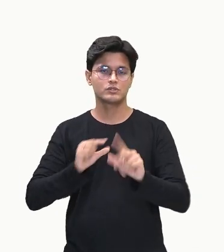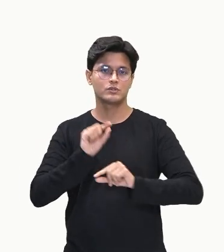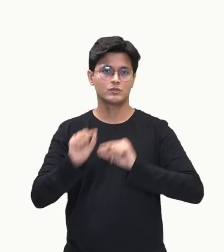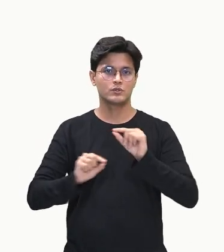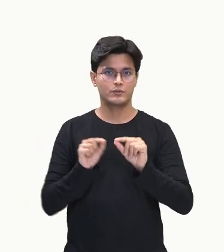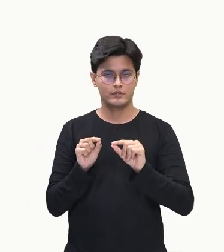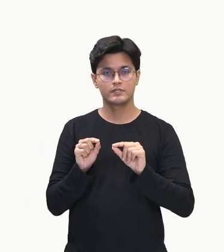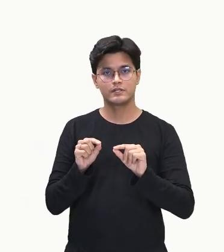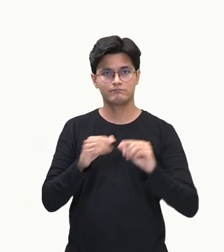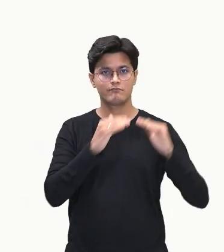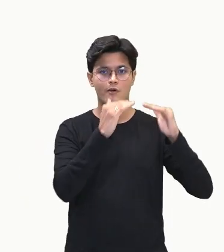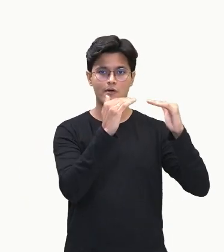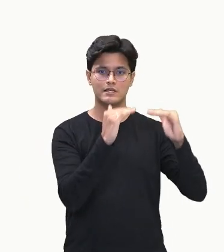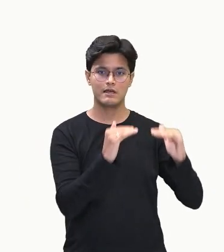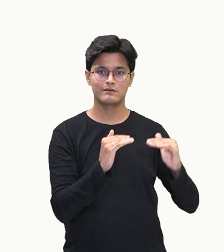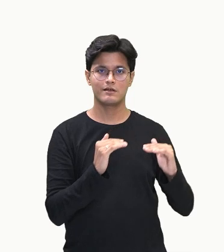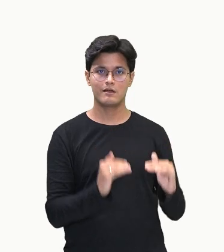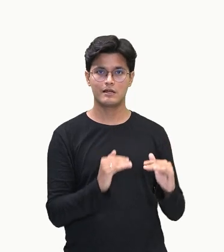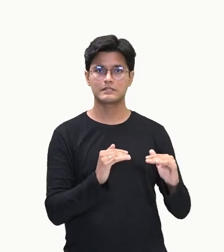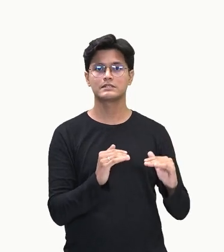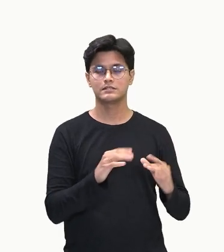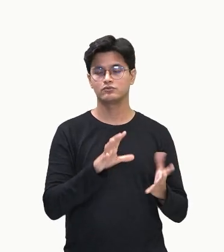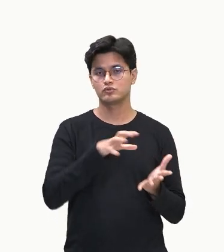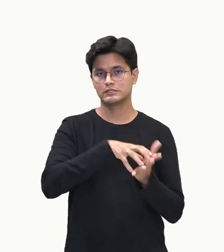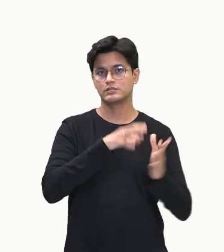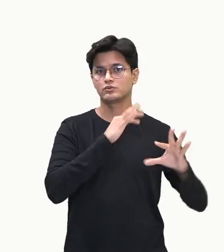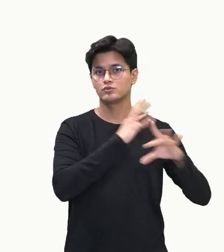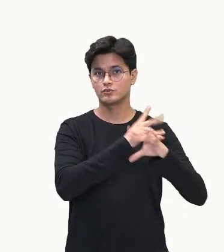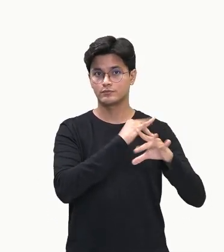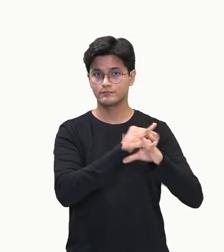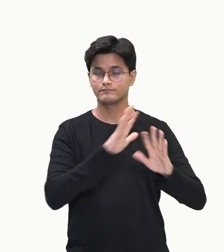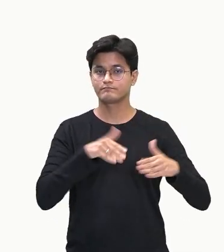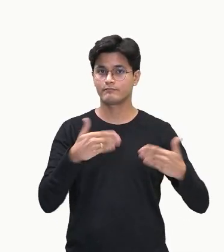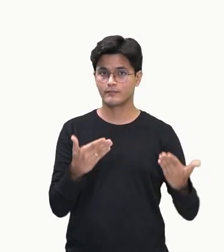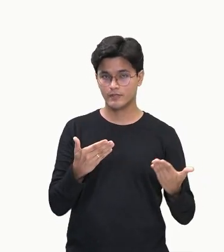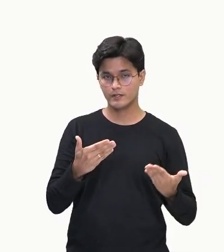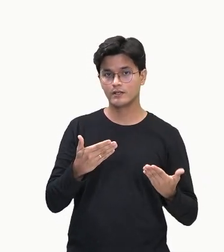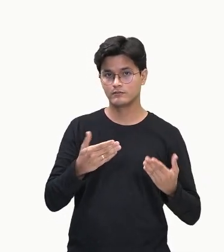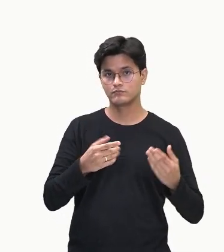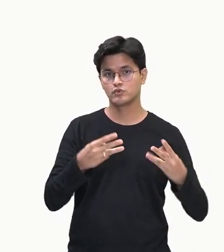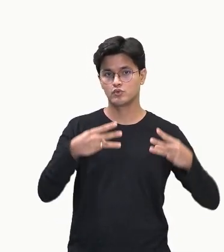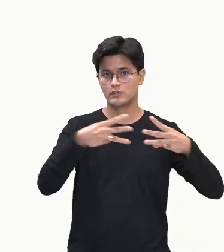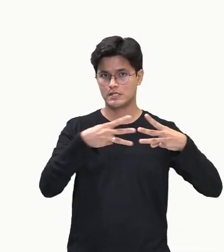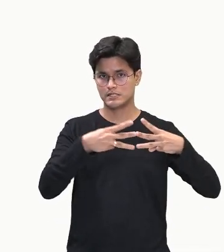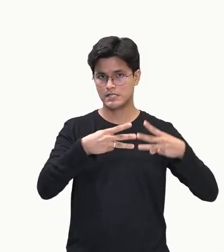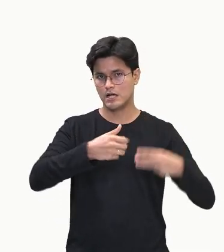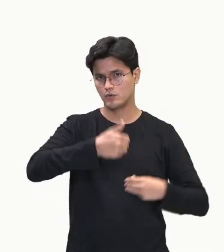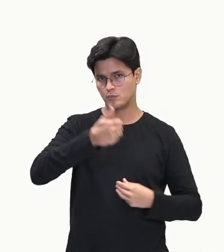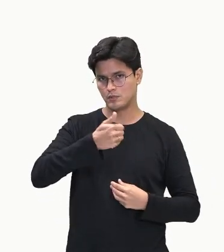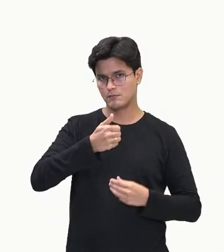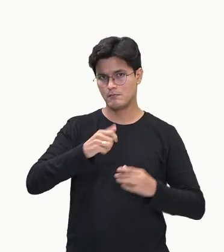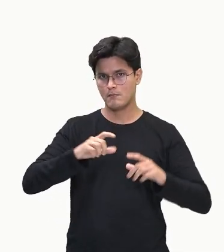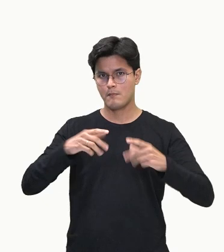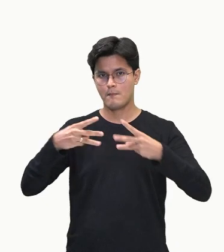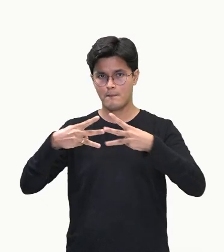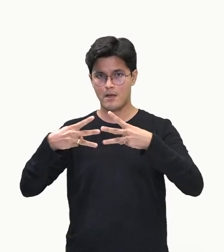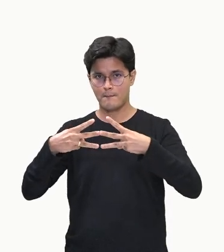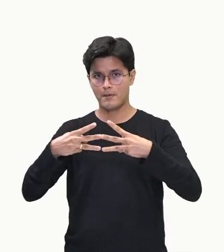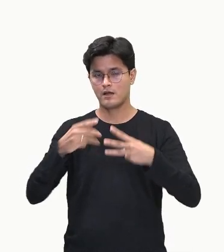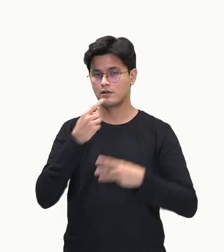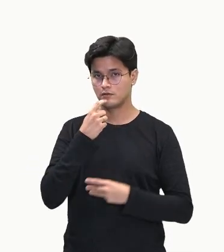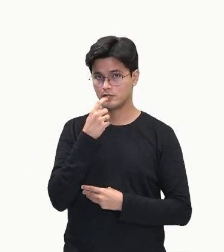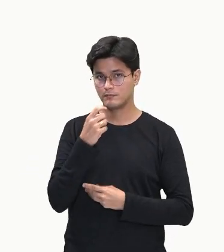essa hierarquia dos centros urbanos. Então, nesse primeiro hexágono, a gente pode verificar aqui